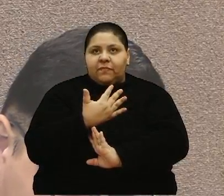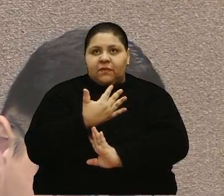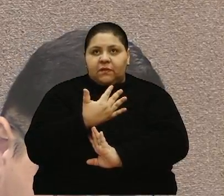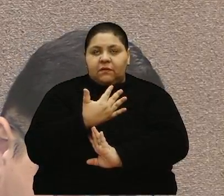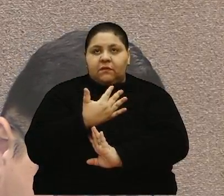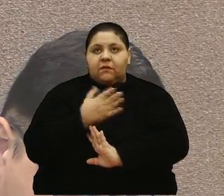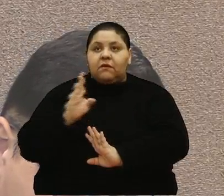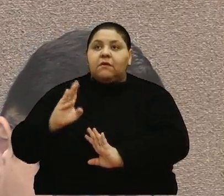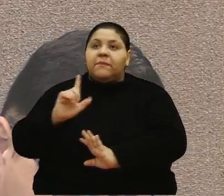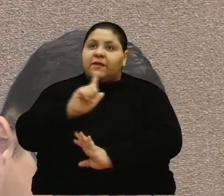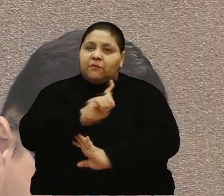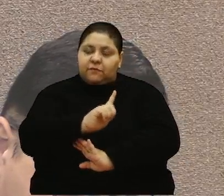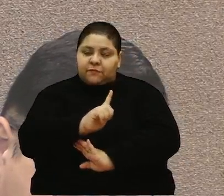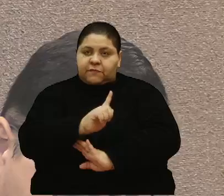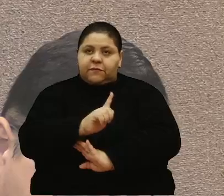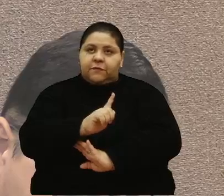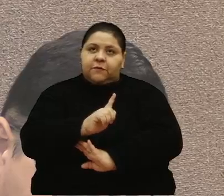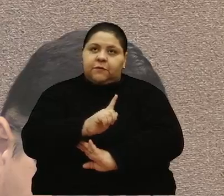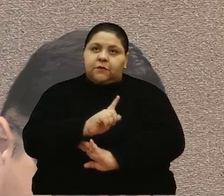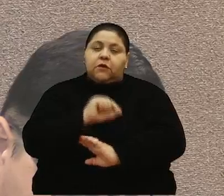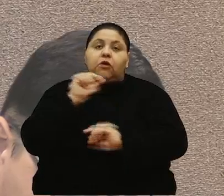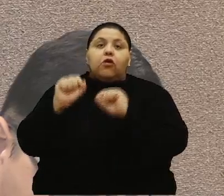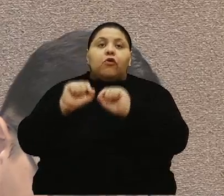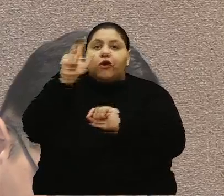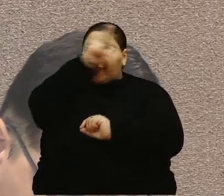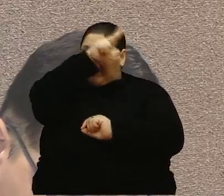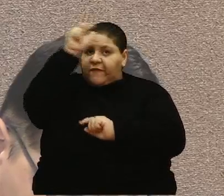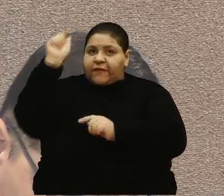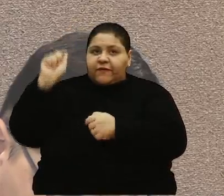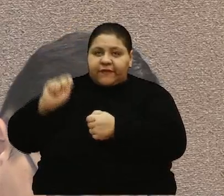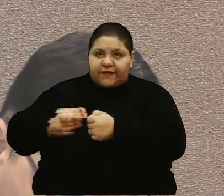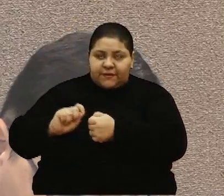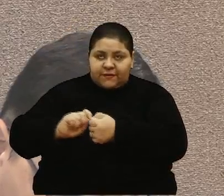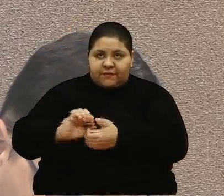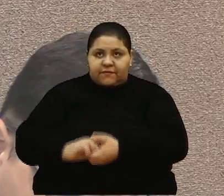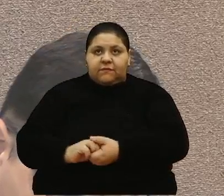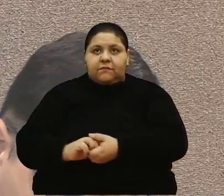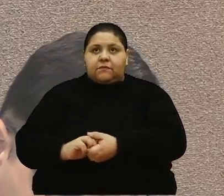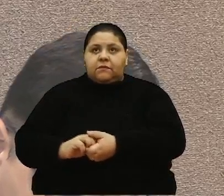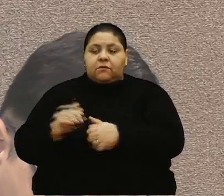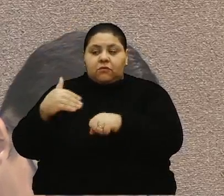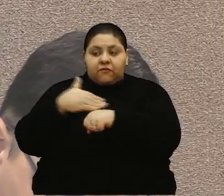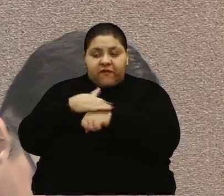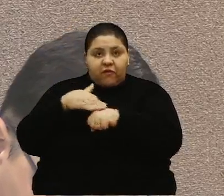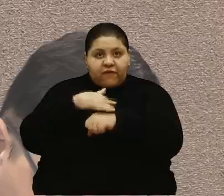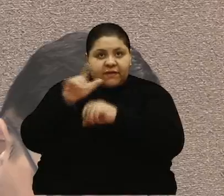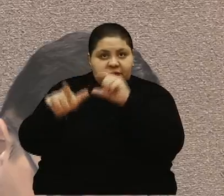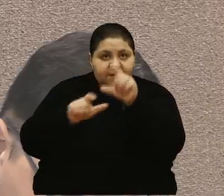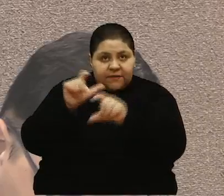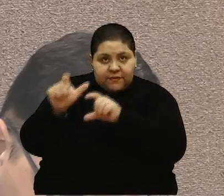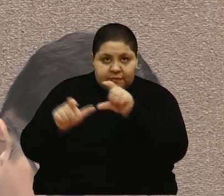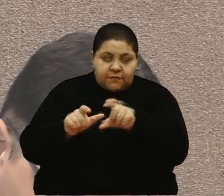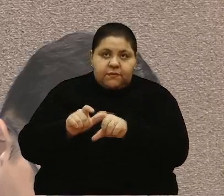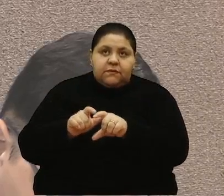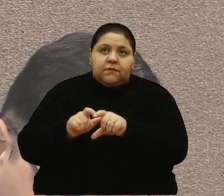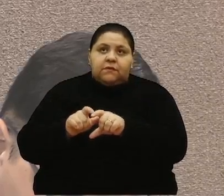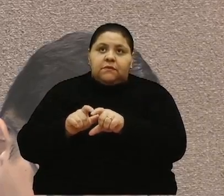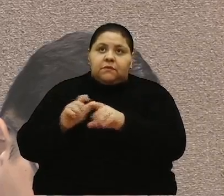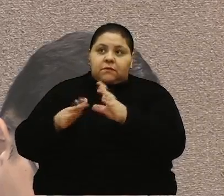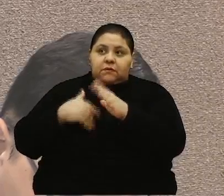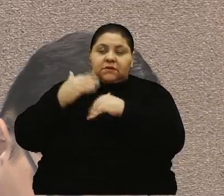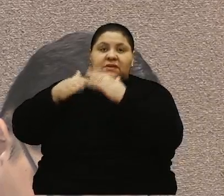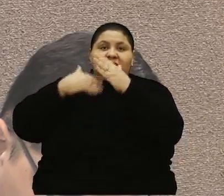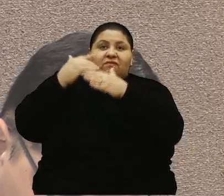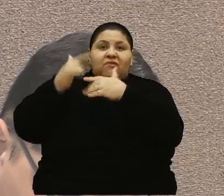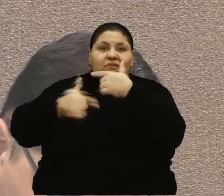Em Bento Gonçalves, o que o prefeito fez? Vai conversar com as pessoas, desenvolve